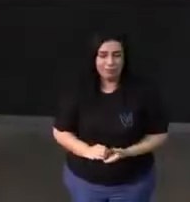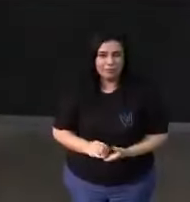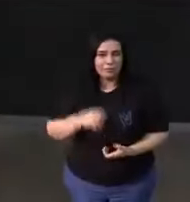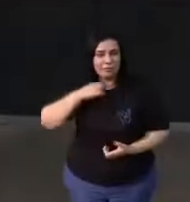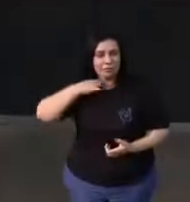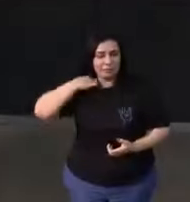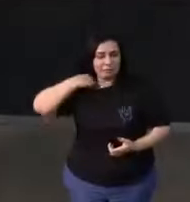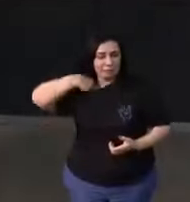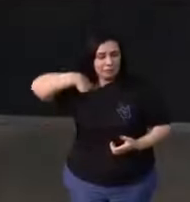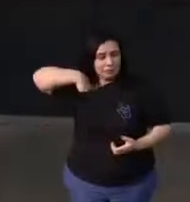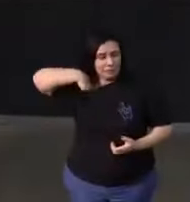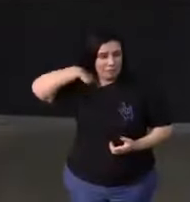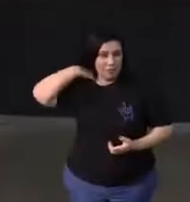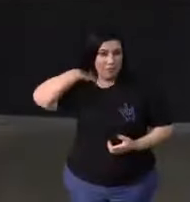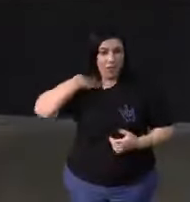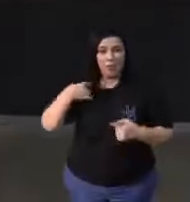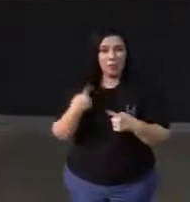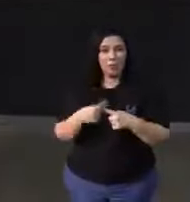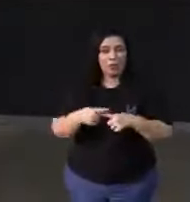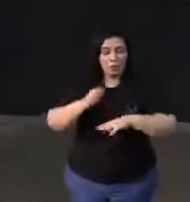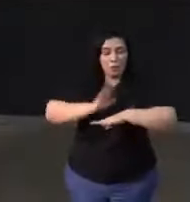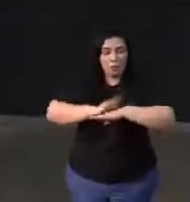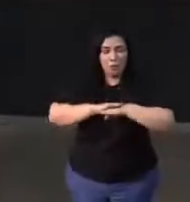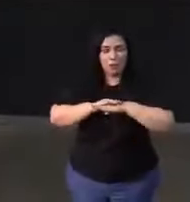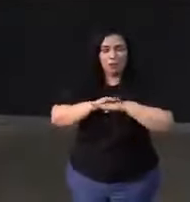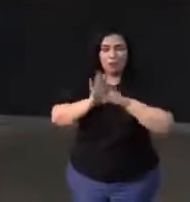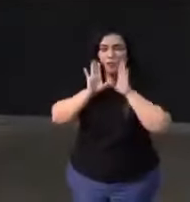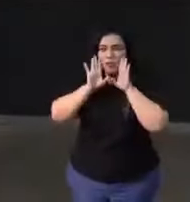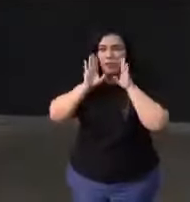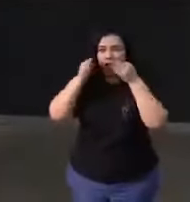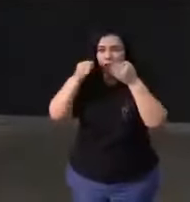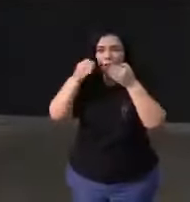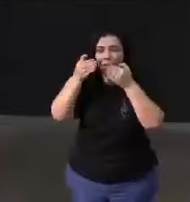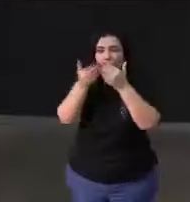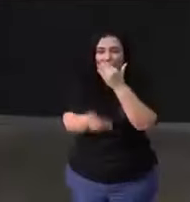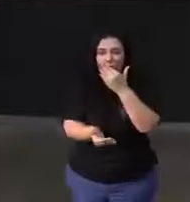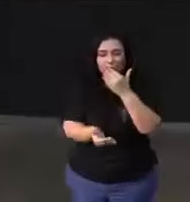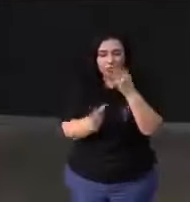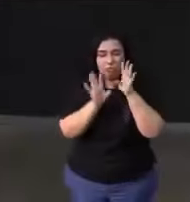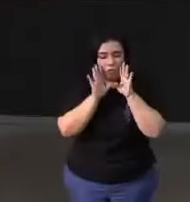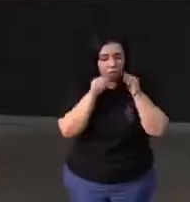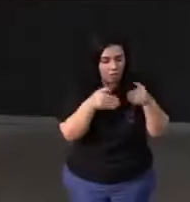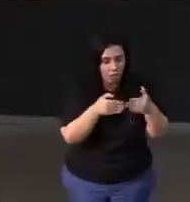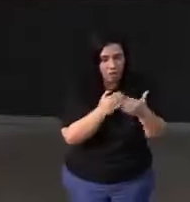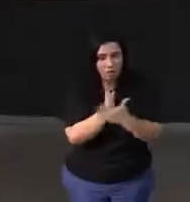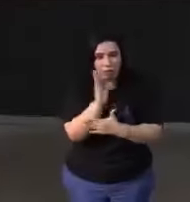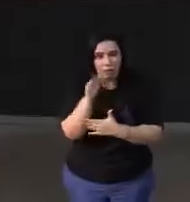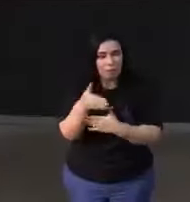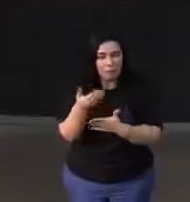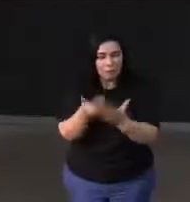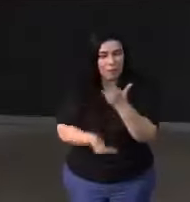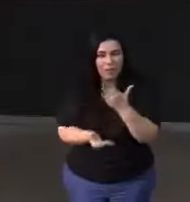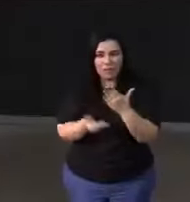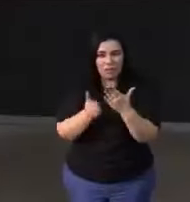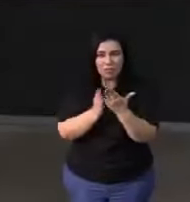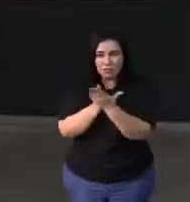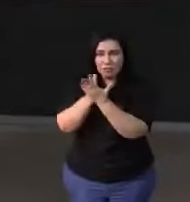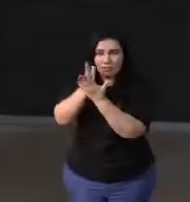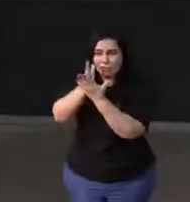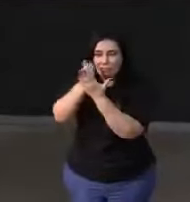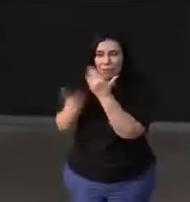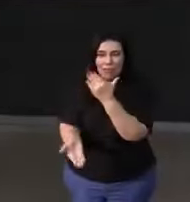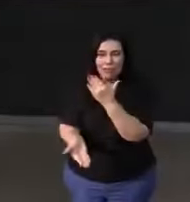Porque no momento em que você tira o olhar do foco, No momento em que você perde de